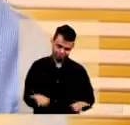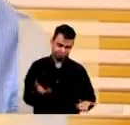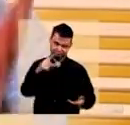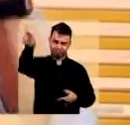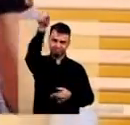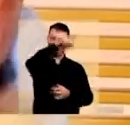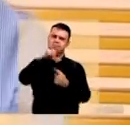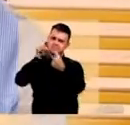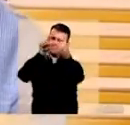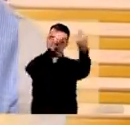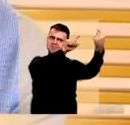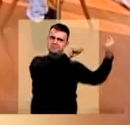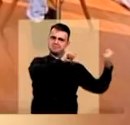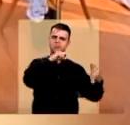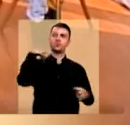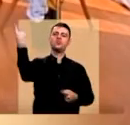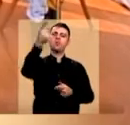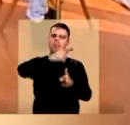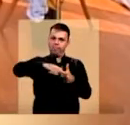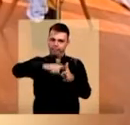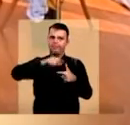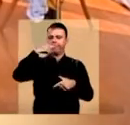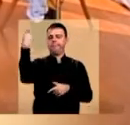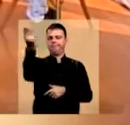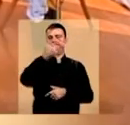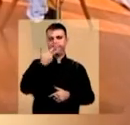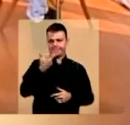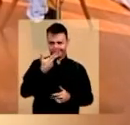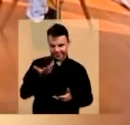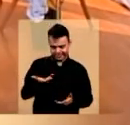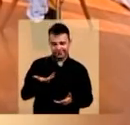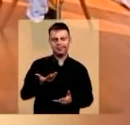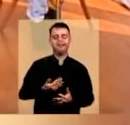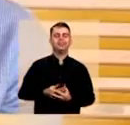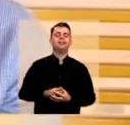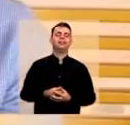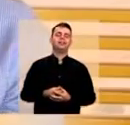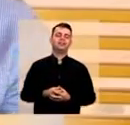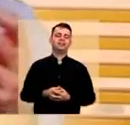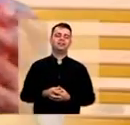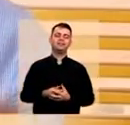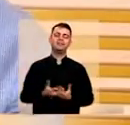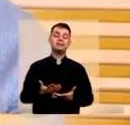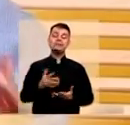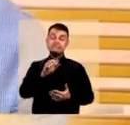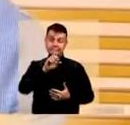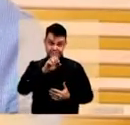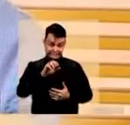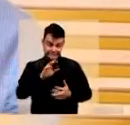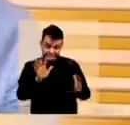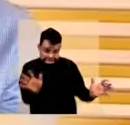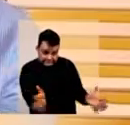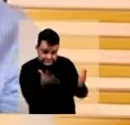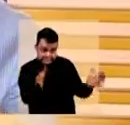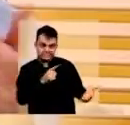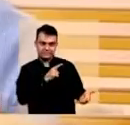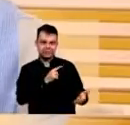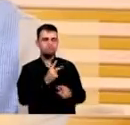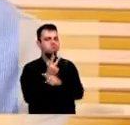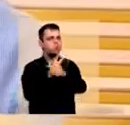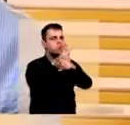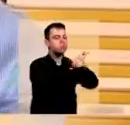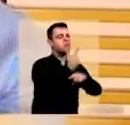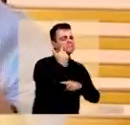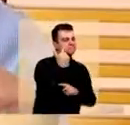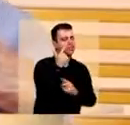a alavanca para todos os problemas. Né? Mas aí ele pode, se ele for estimulado, ele